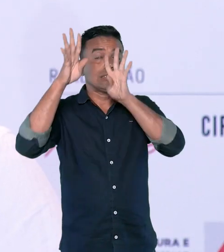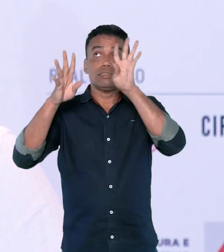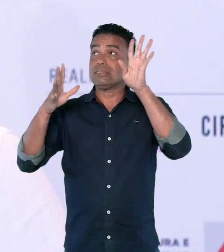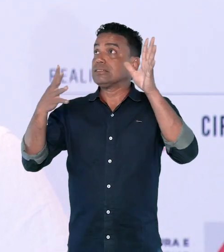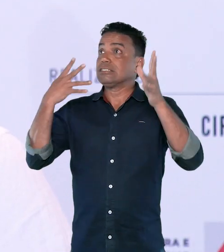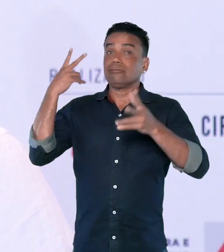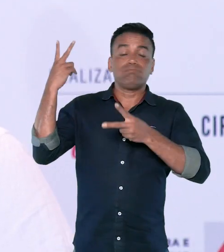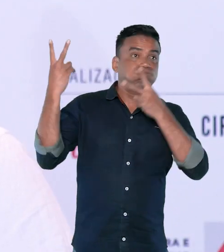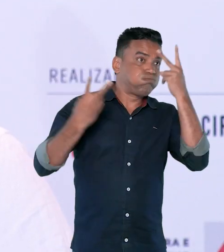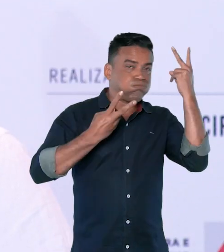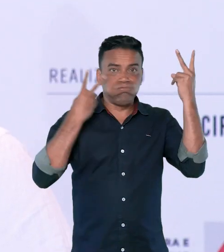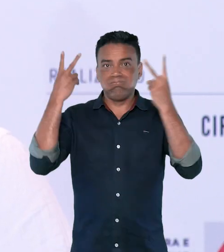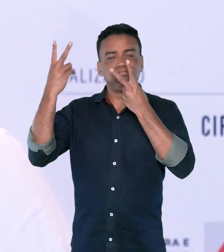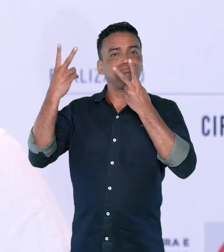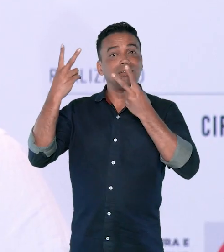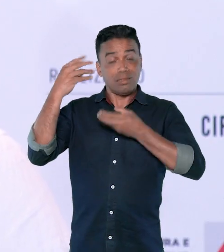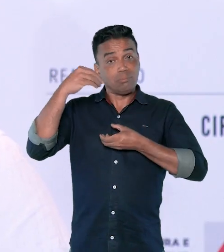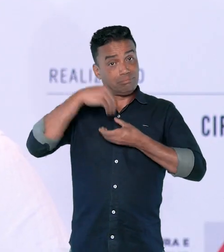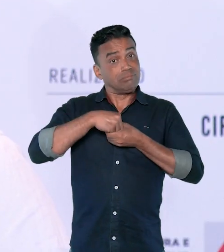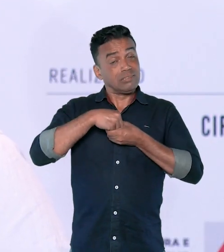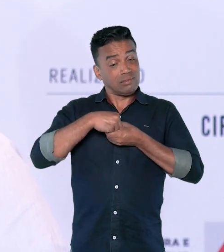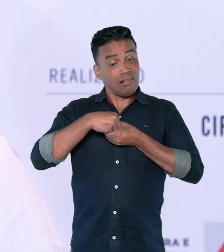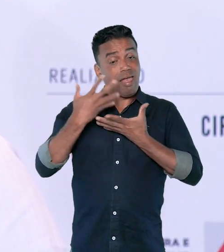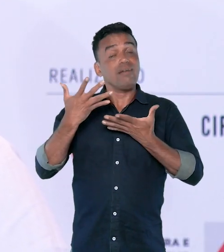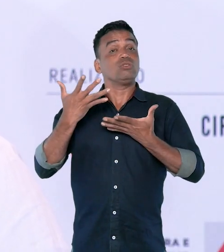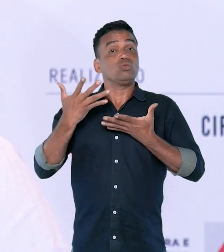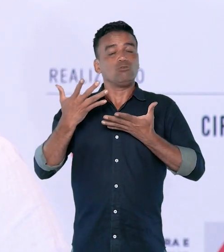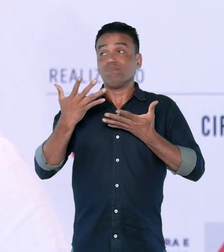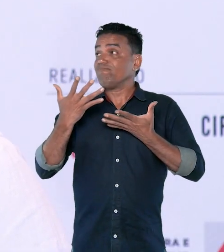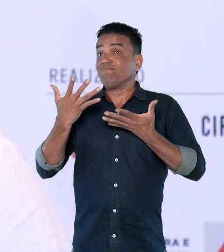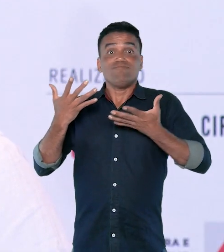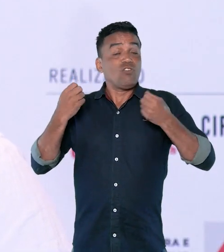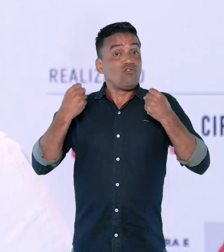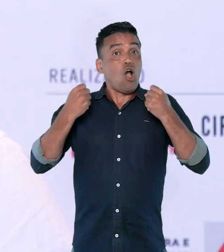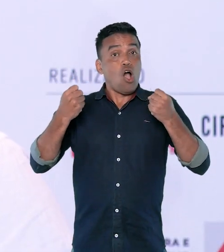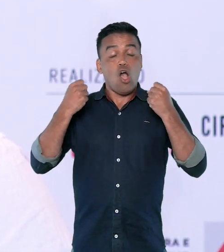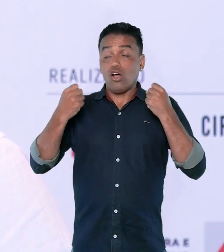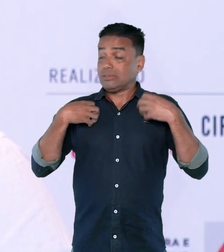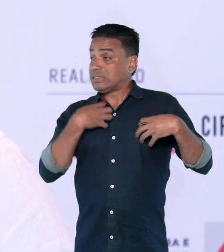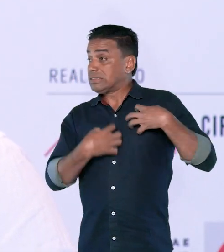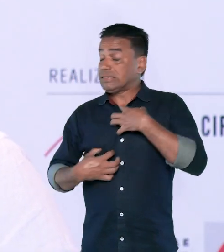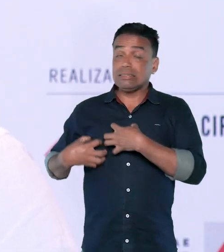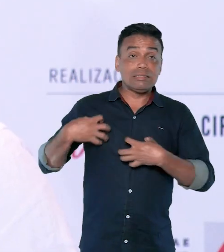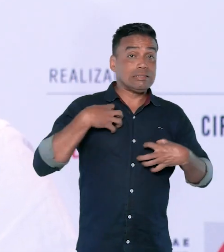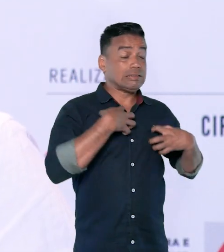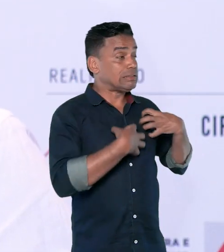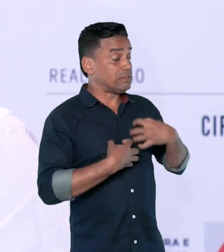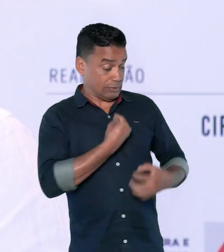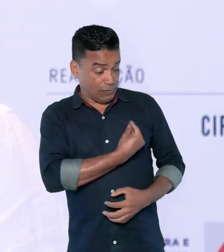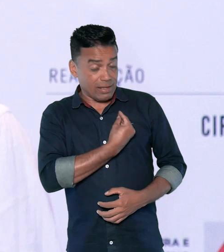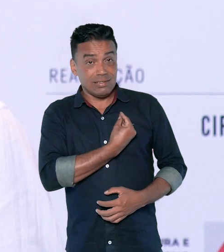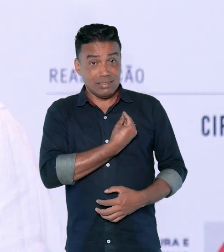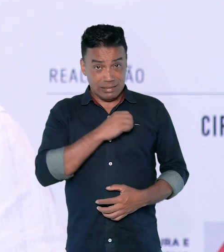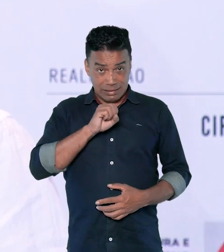Me parece que é pré-requisito primordial você ter uma vida interna intensa. Você precisa se incomodar com a vida. Se tiver tudo certo